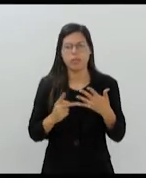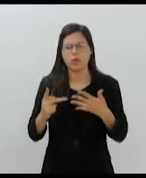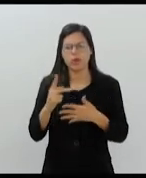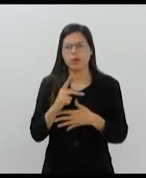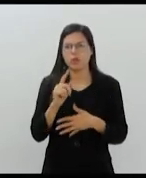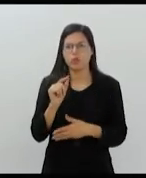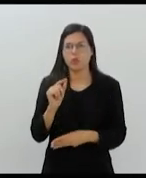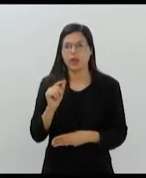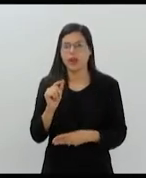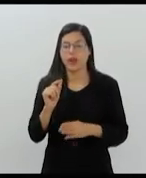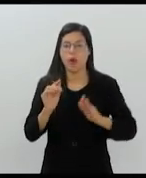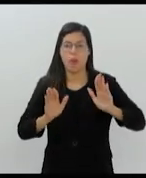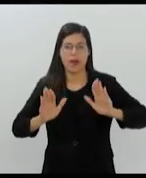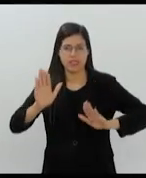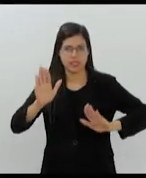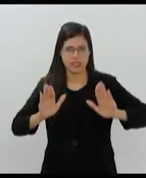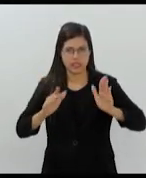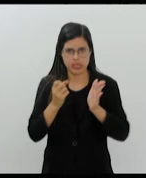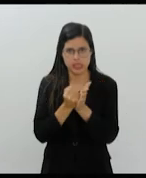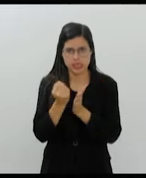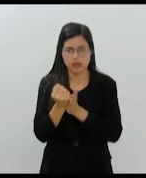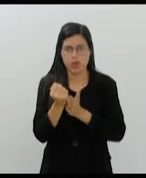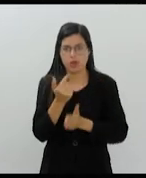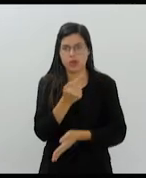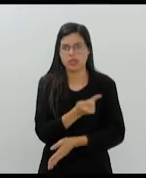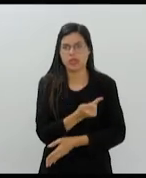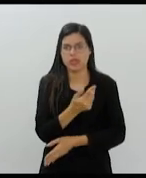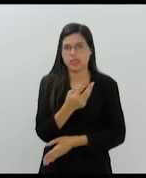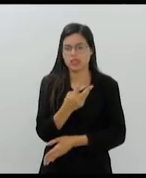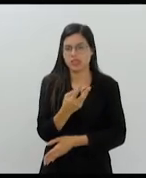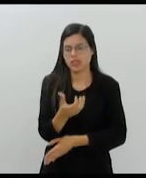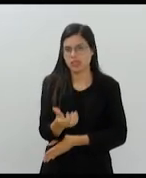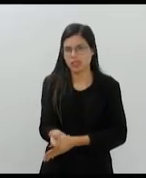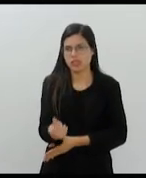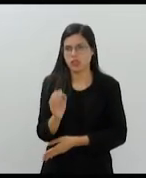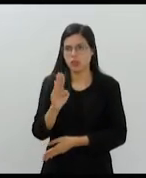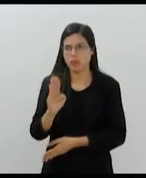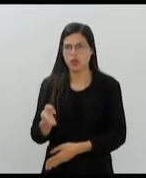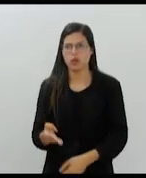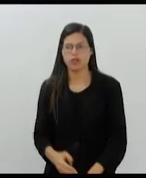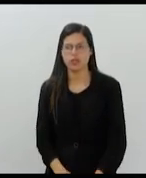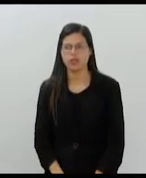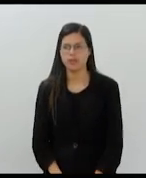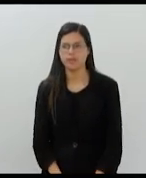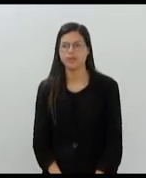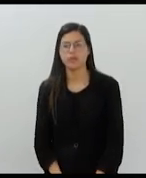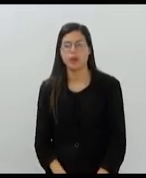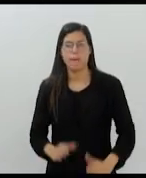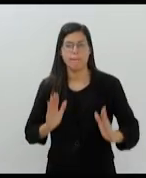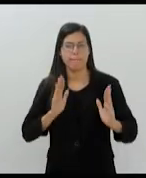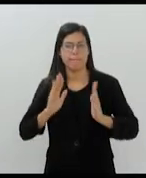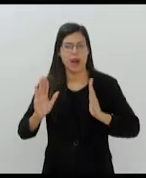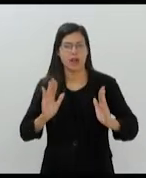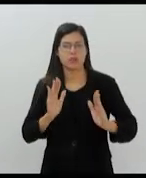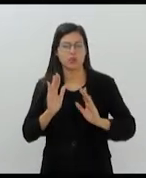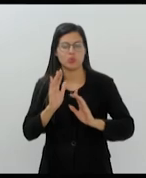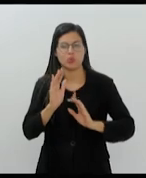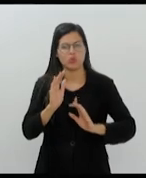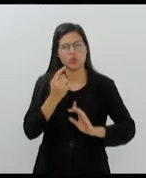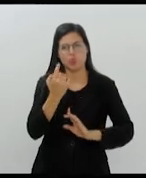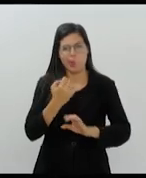mega licitação de 736 milhões com prazo de 12